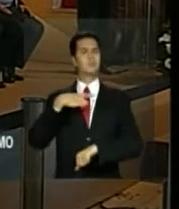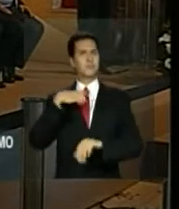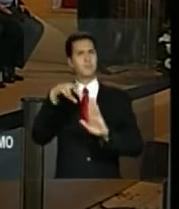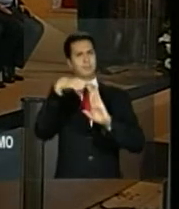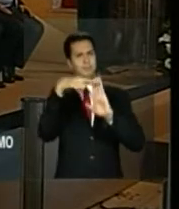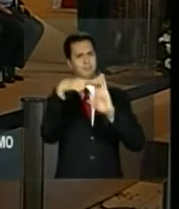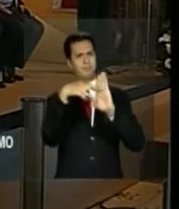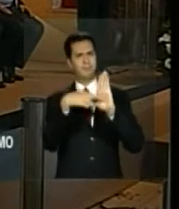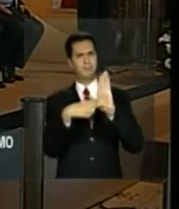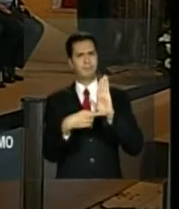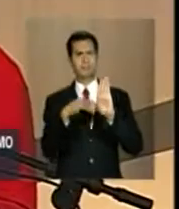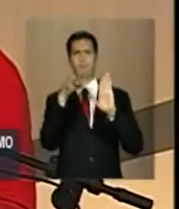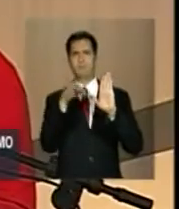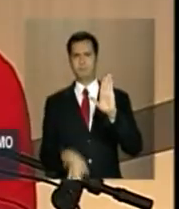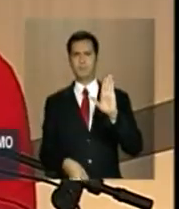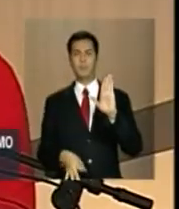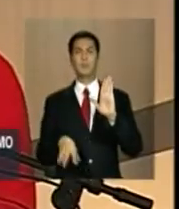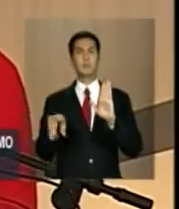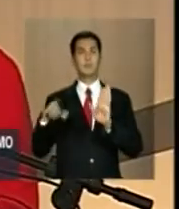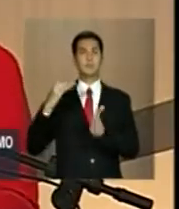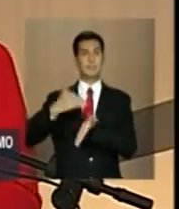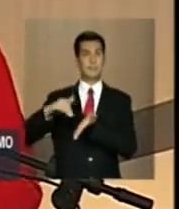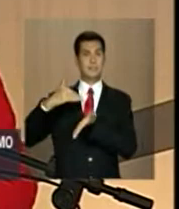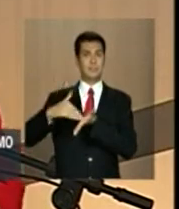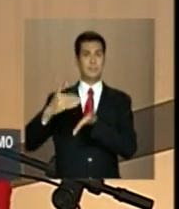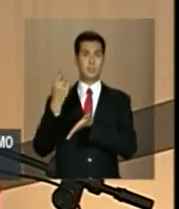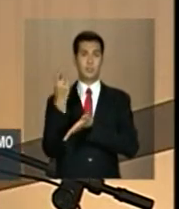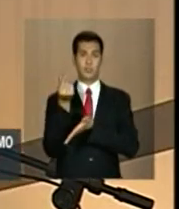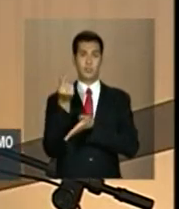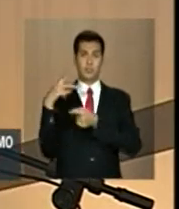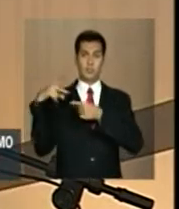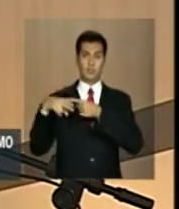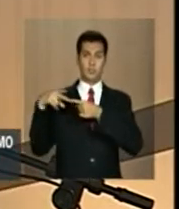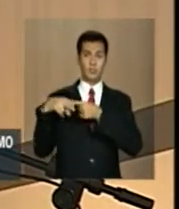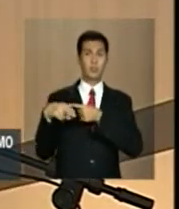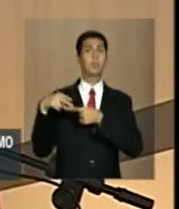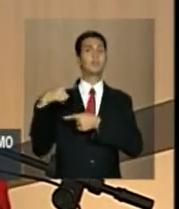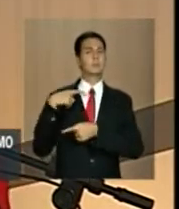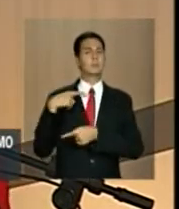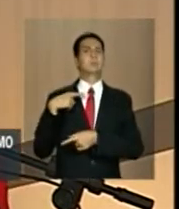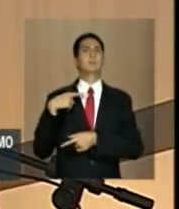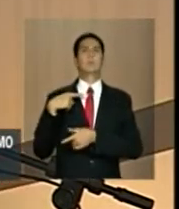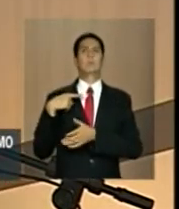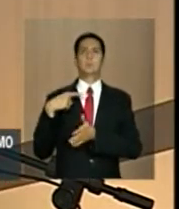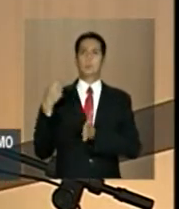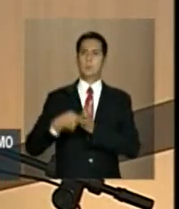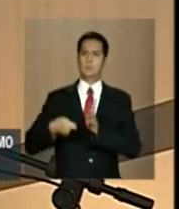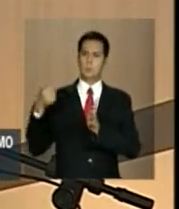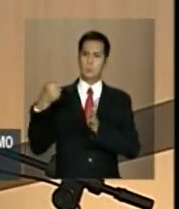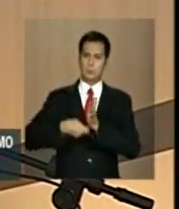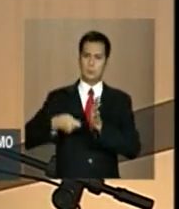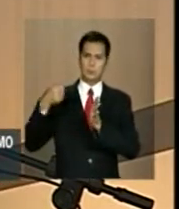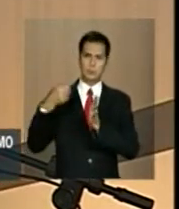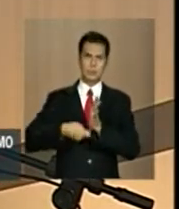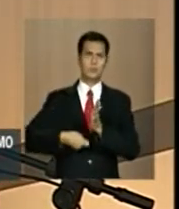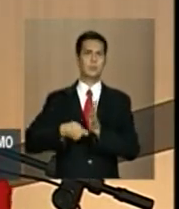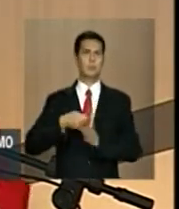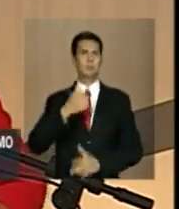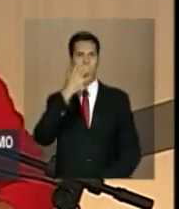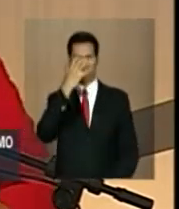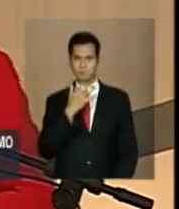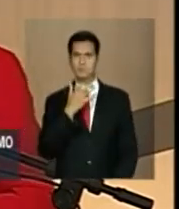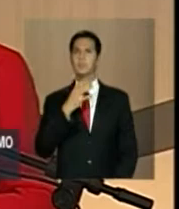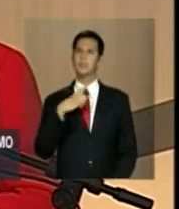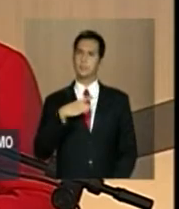a Secretaria do Tesouro é chatíssima, mas é um dos papéis que ela tem, é ser chatíssima.